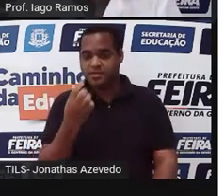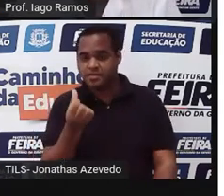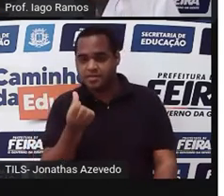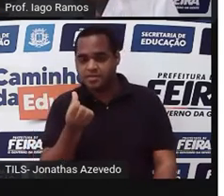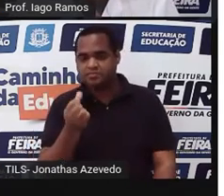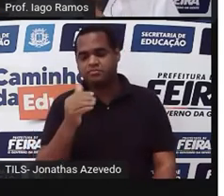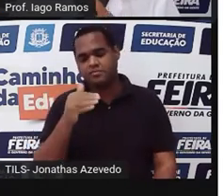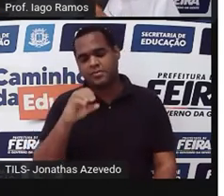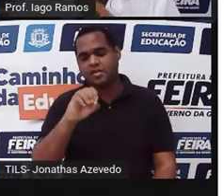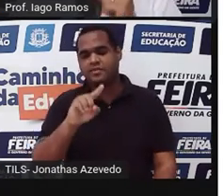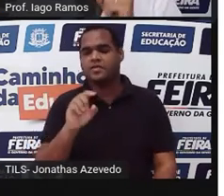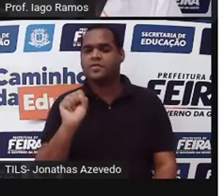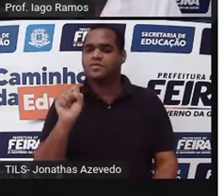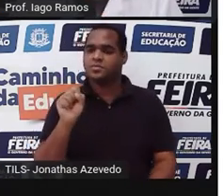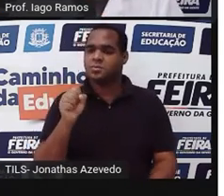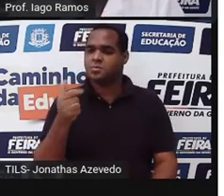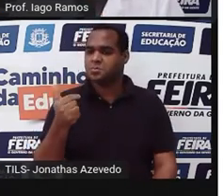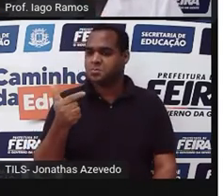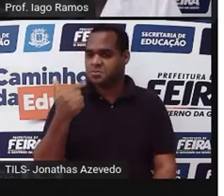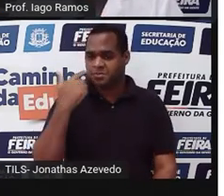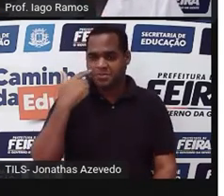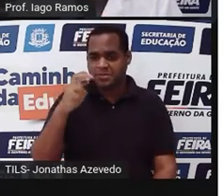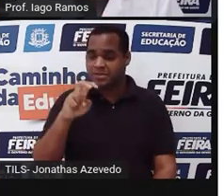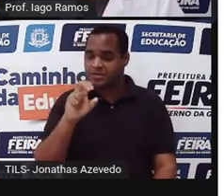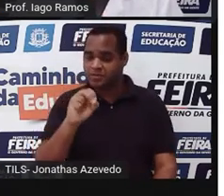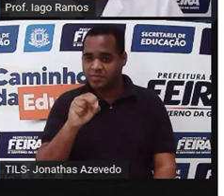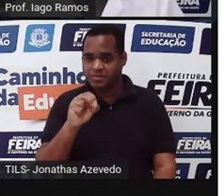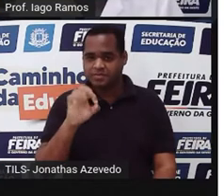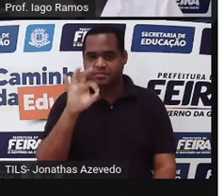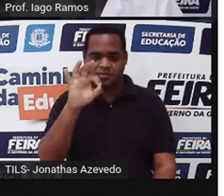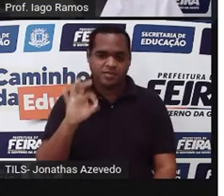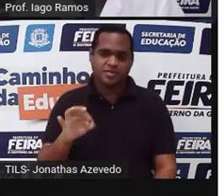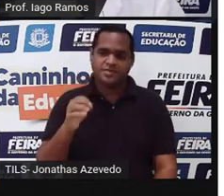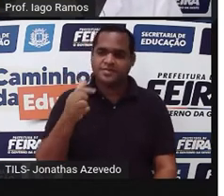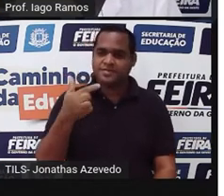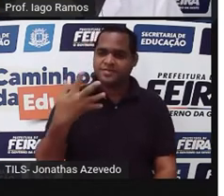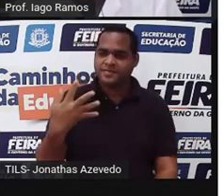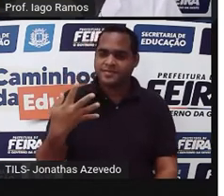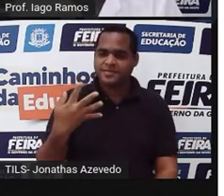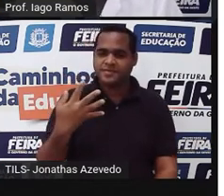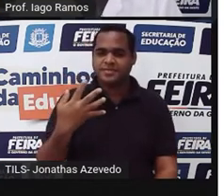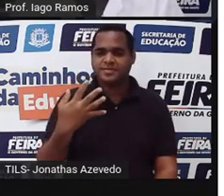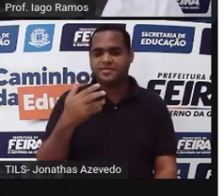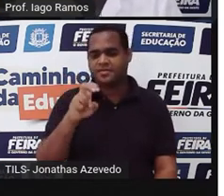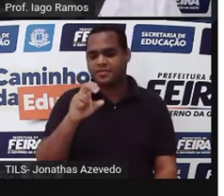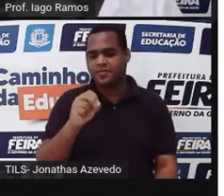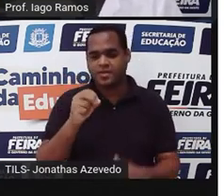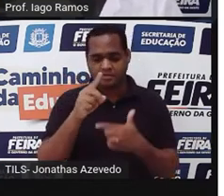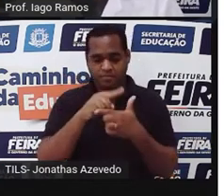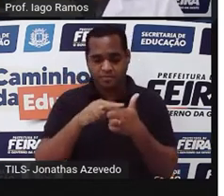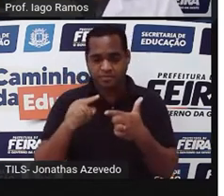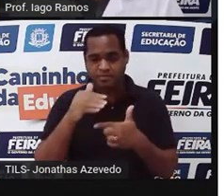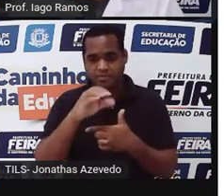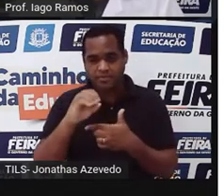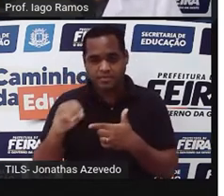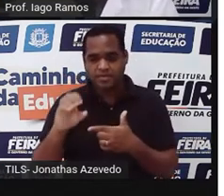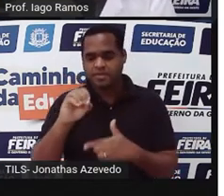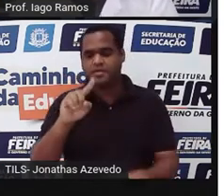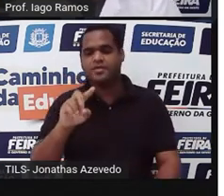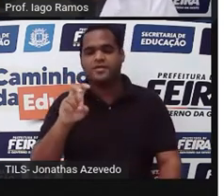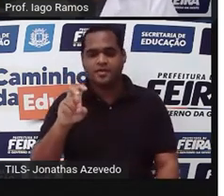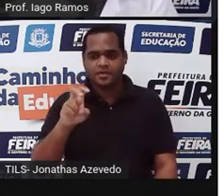10,8 não deu 12 agora cinquenta por cento de 24 50 / sem